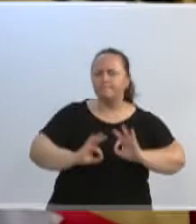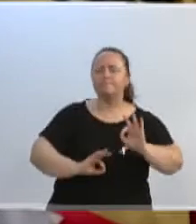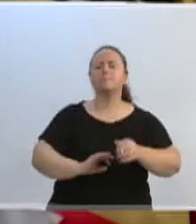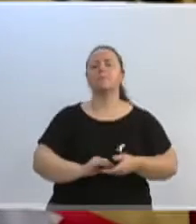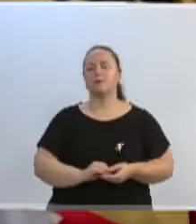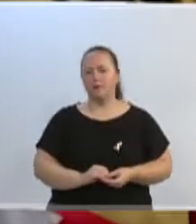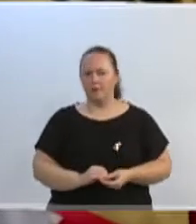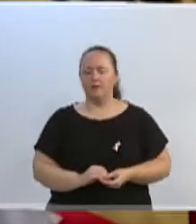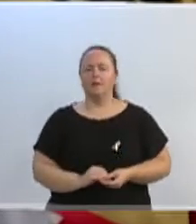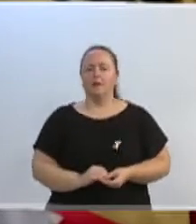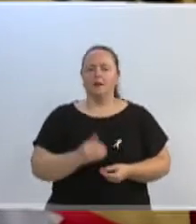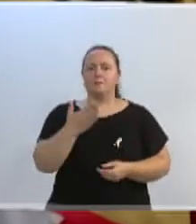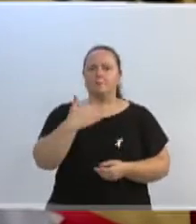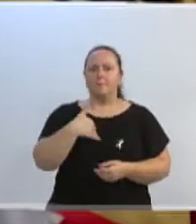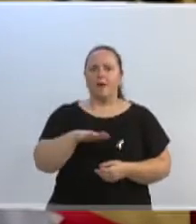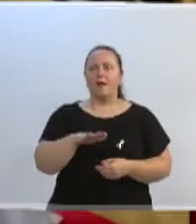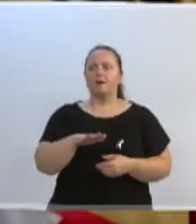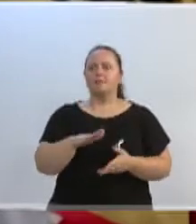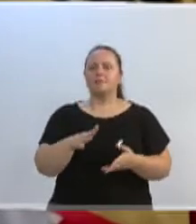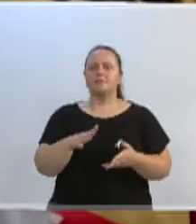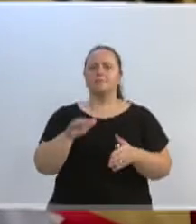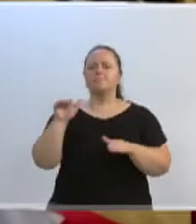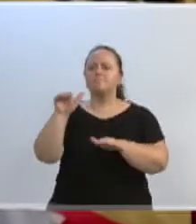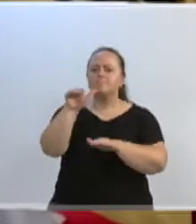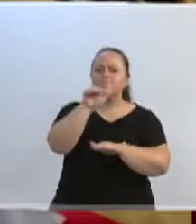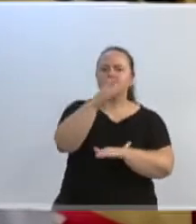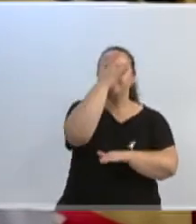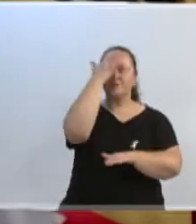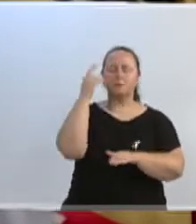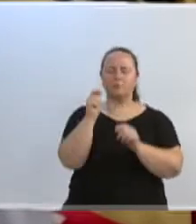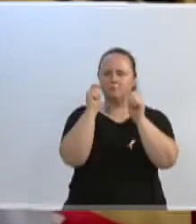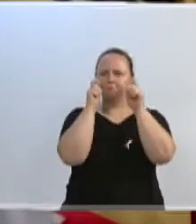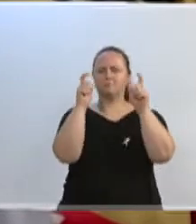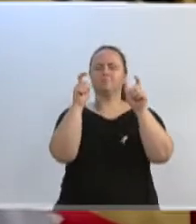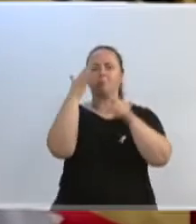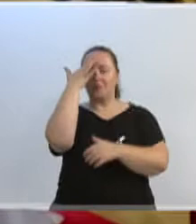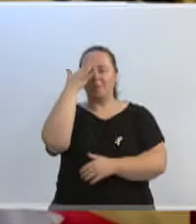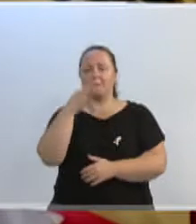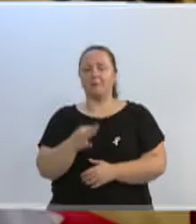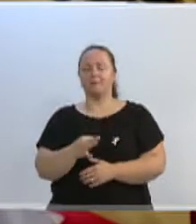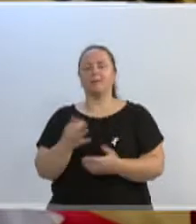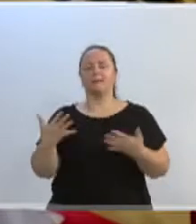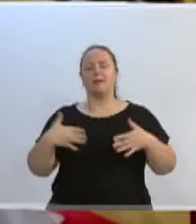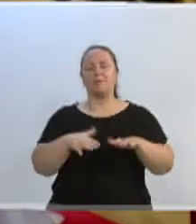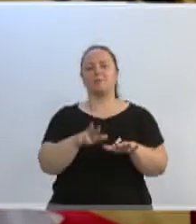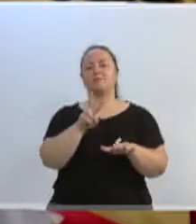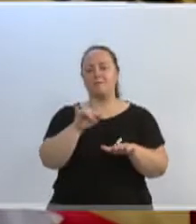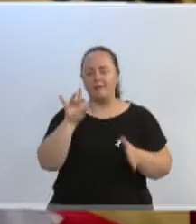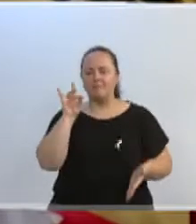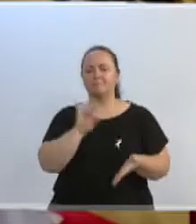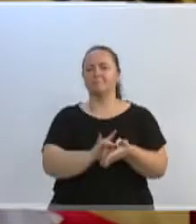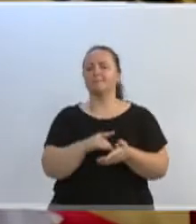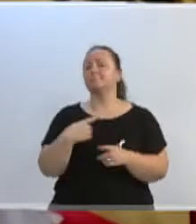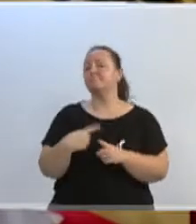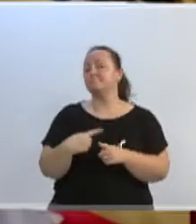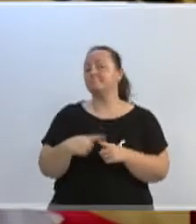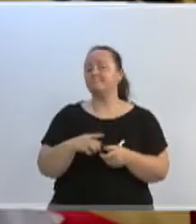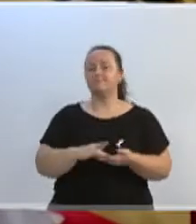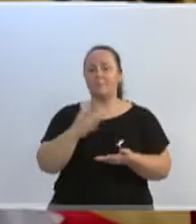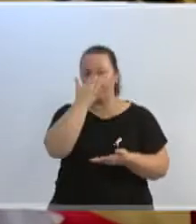nós chamarmos essas pessoas para trabalharmos juntos, maior será a inclusão, porque nós vamos ter mais gente que